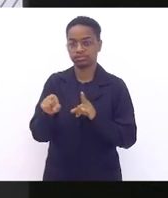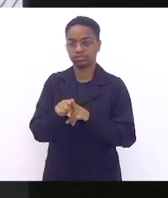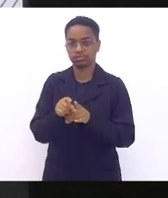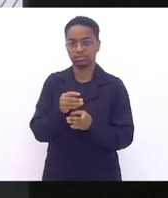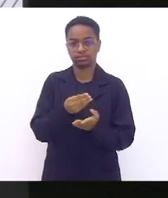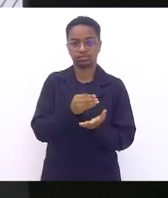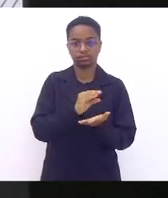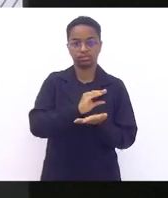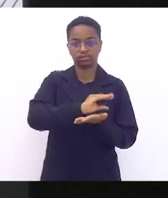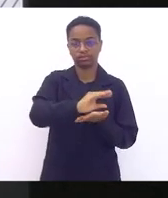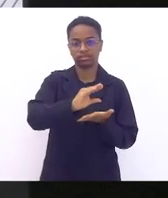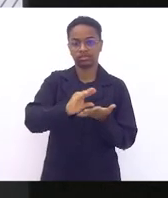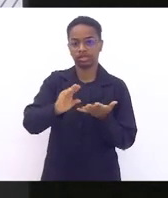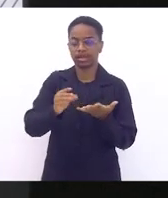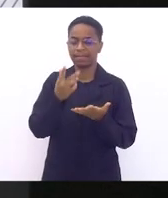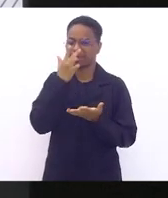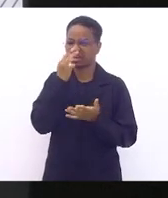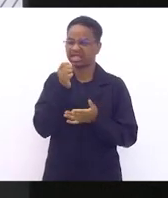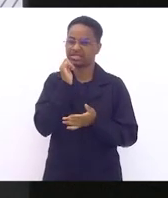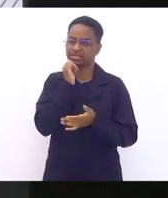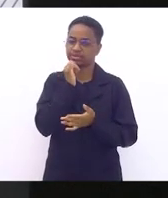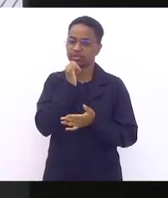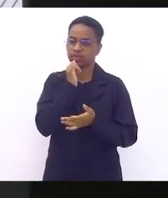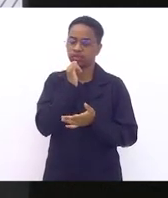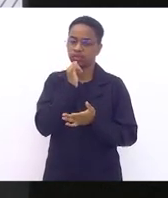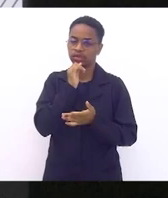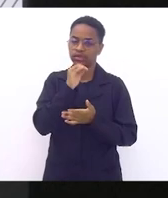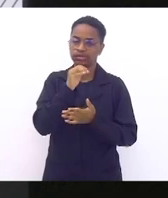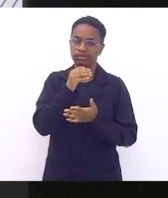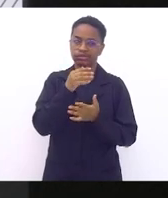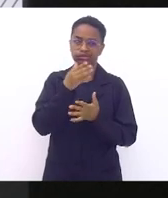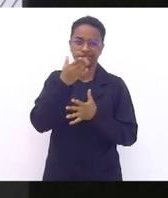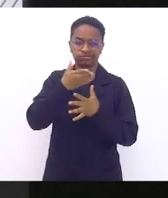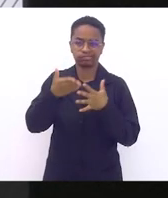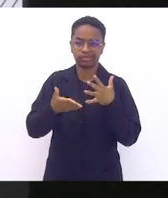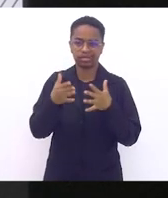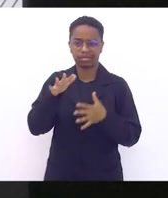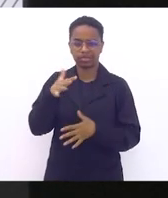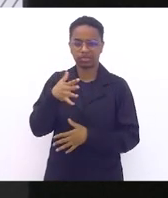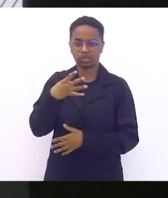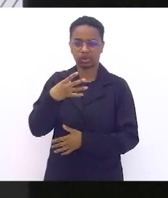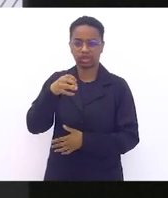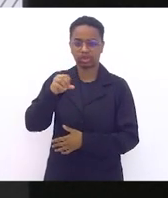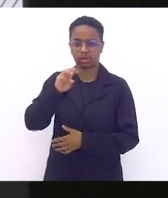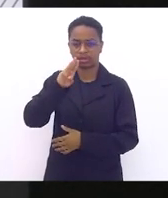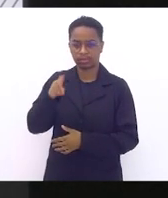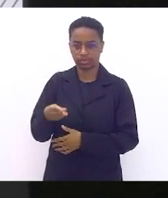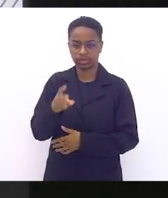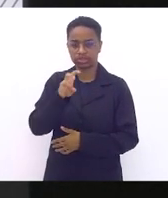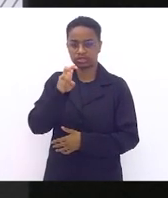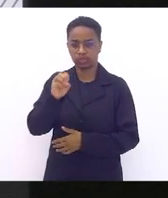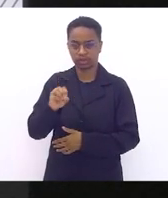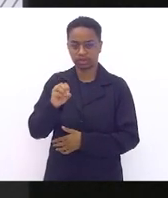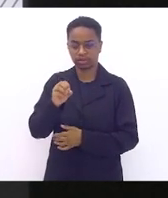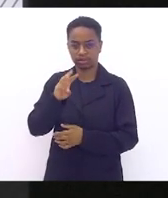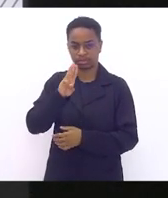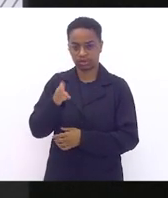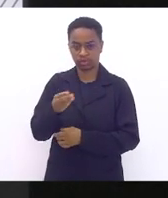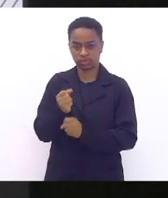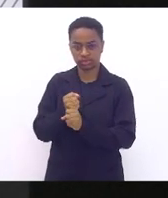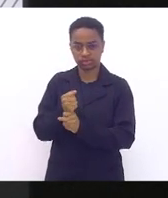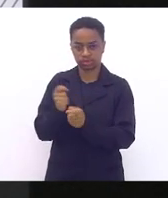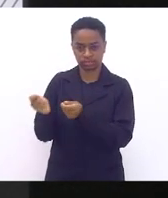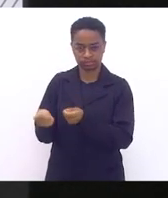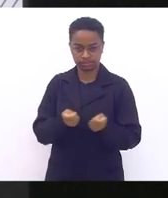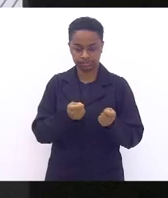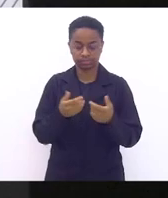distribuiria, como se a gente falar, vamos fazer uma divisão por 5, vai dar em torno de 49 milhões. 50 milhões por ano. Tá? Então, a gente vai mostrar aqui